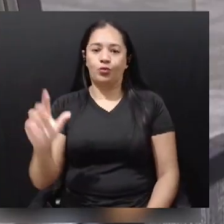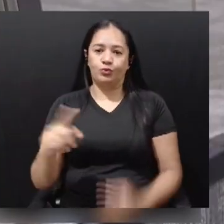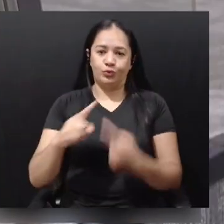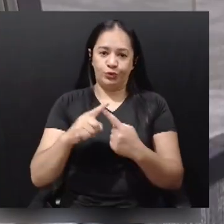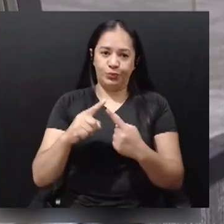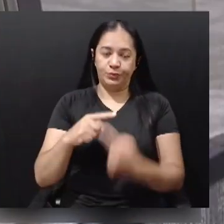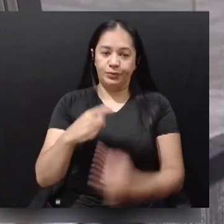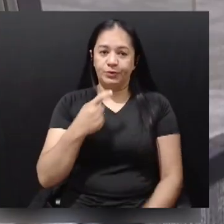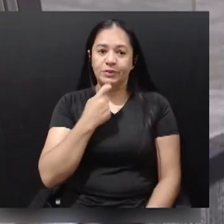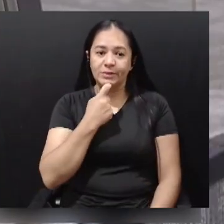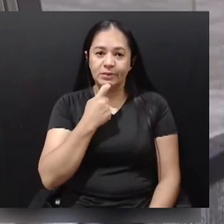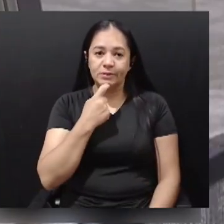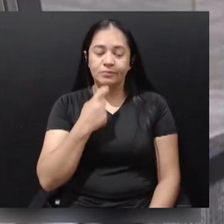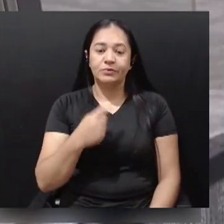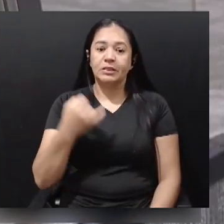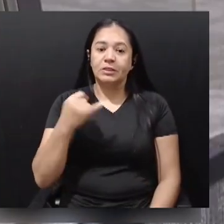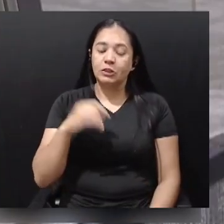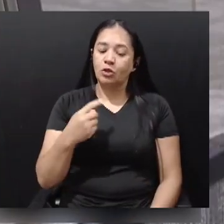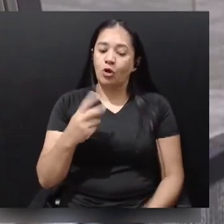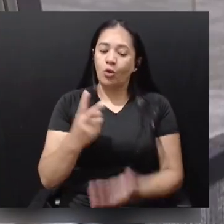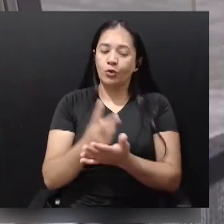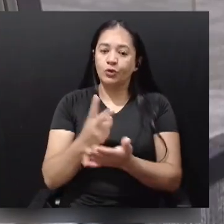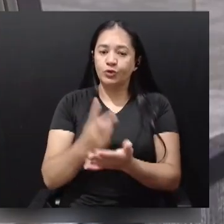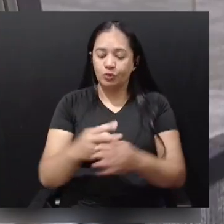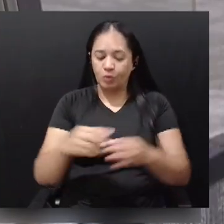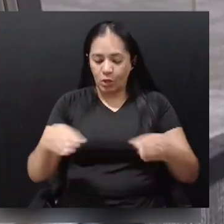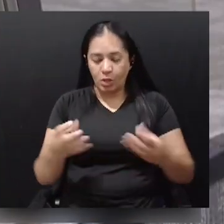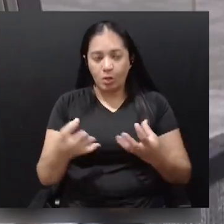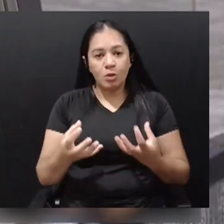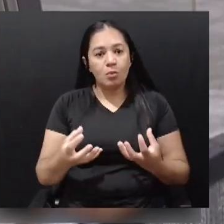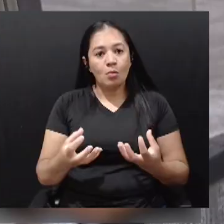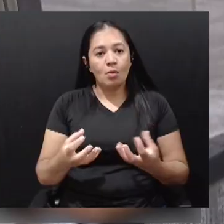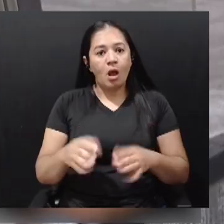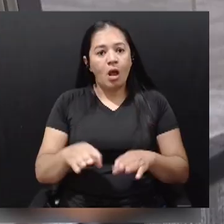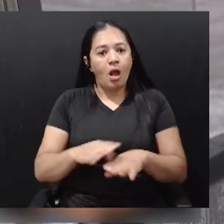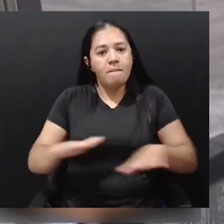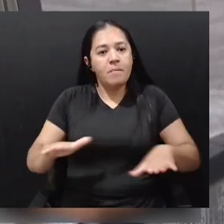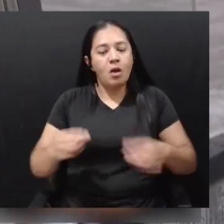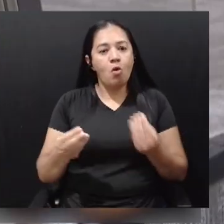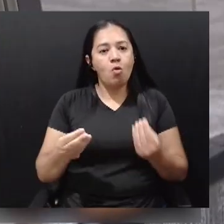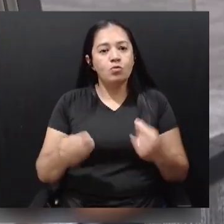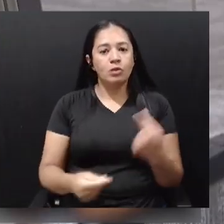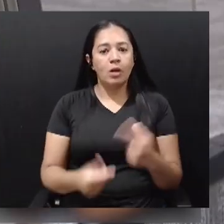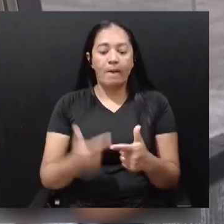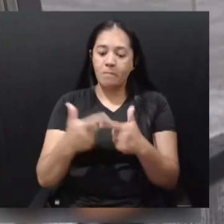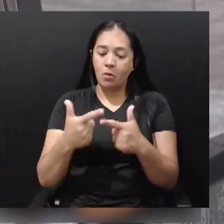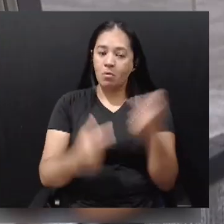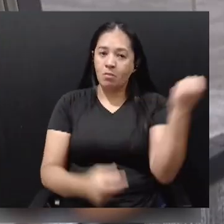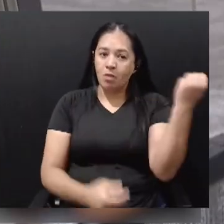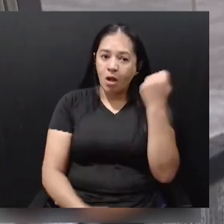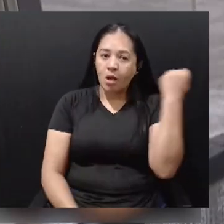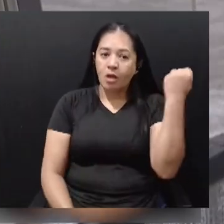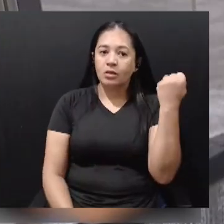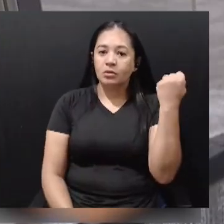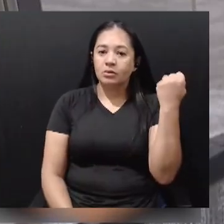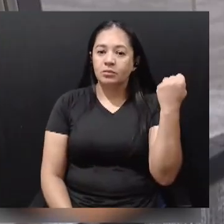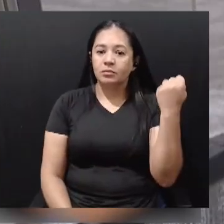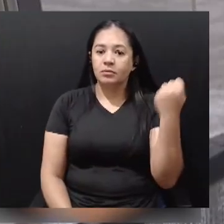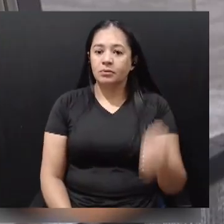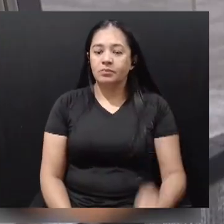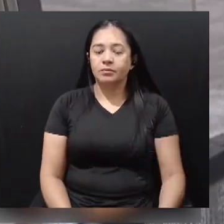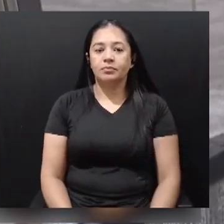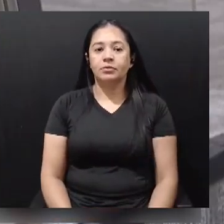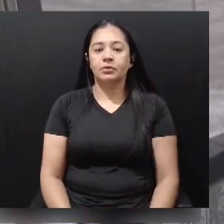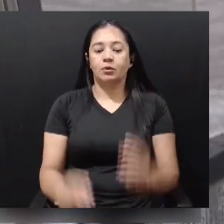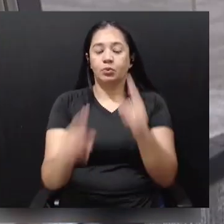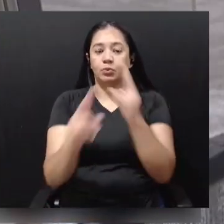continuar impermeabilizando o solo como a gente vem fazendo, nós vamos ter problemas graves, né, de crise hídrica e, mais do que